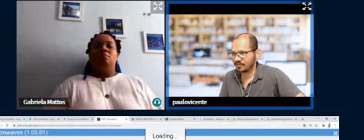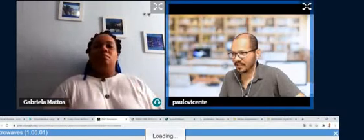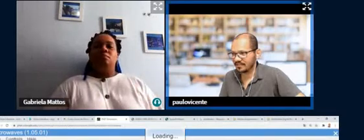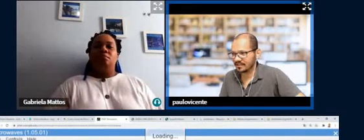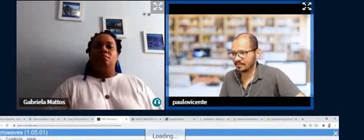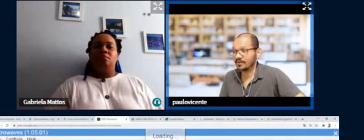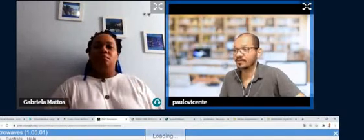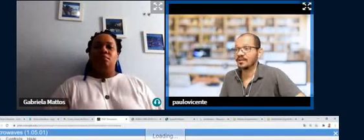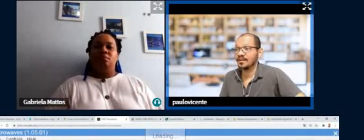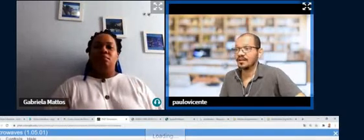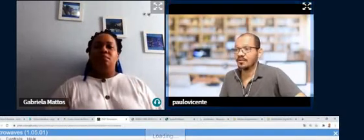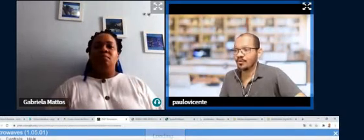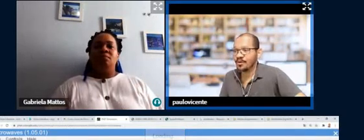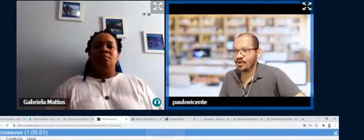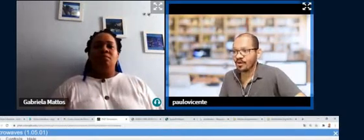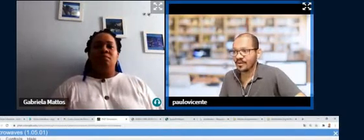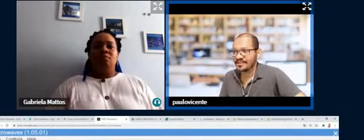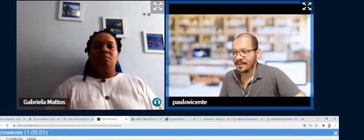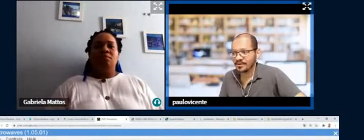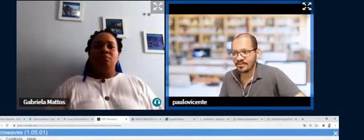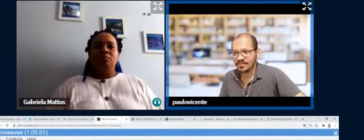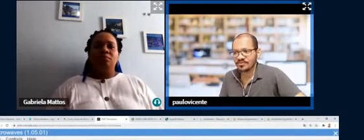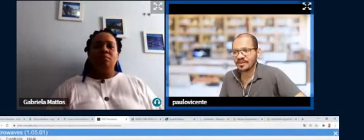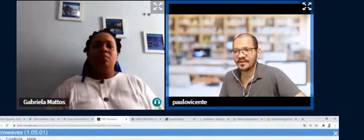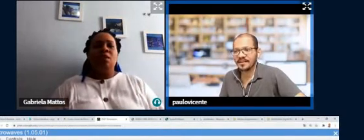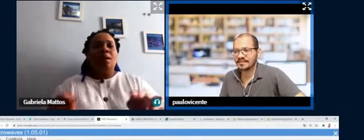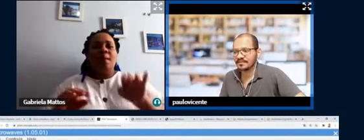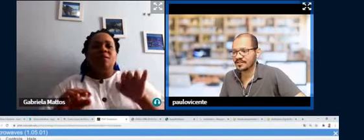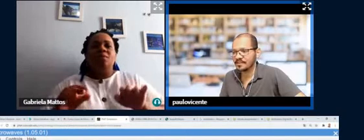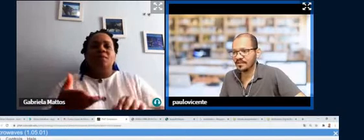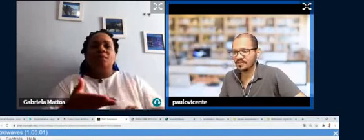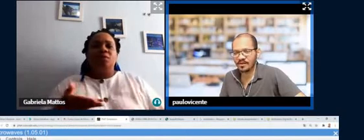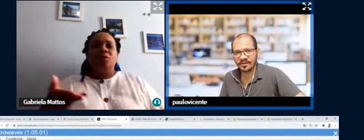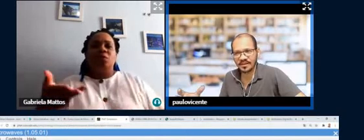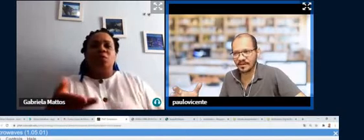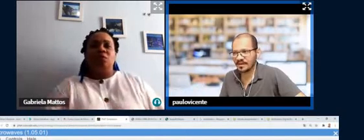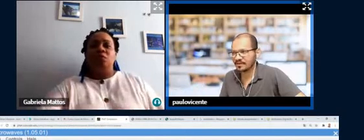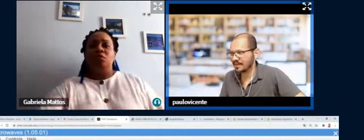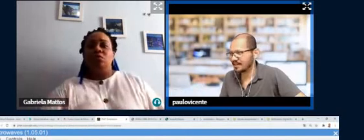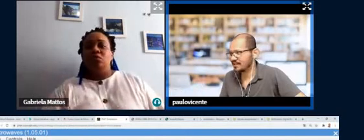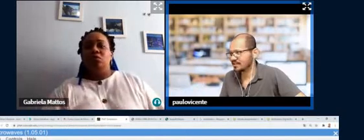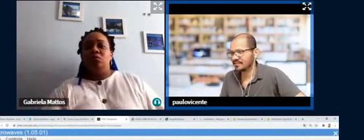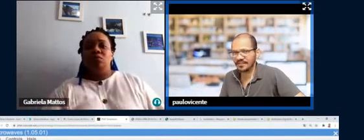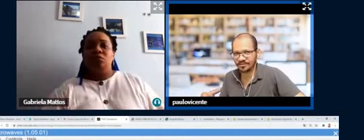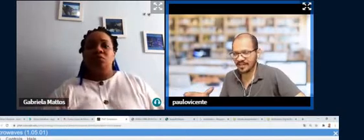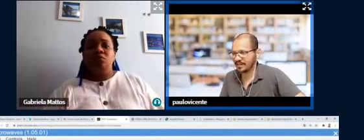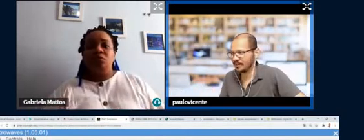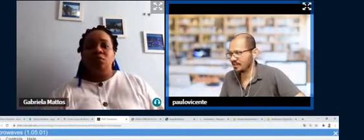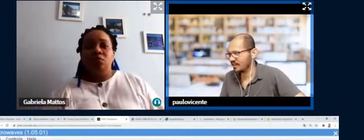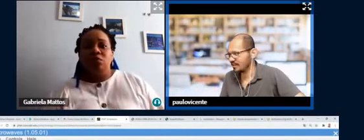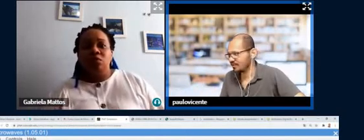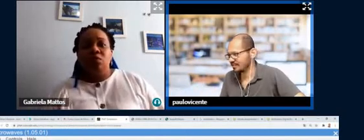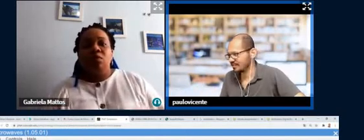Tentando simular um Java aqui. Pronto. O micro-ondas é mais ou menos isso que ele faz. Você emite uma onda, que é uma onda eletromagnética. Isso já